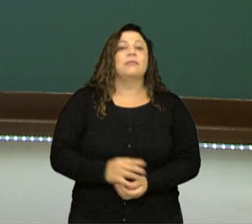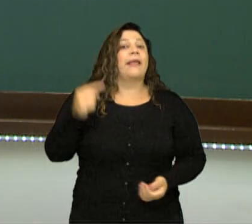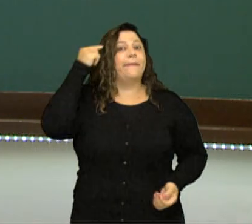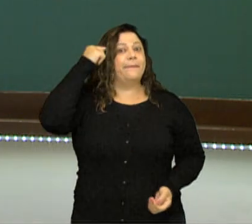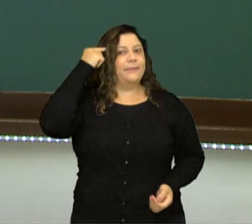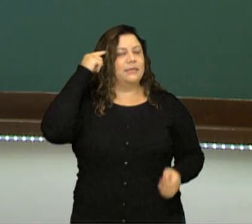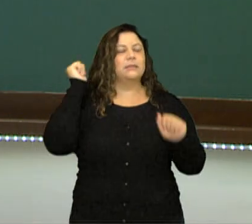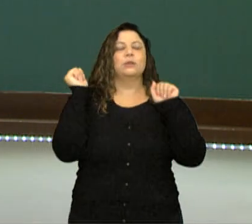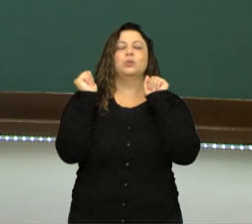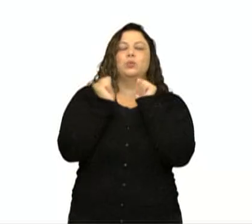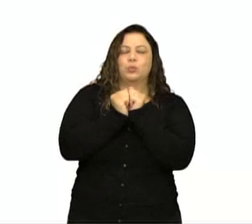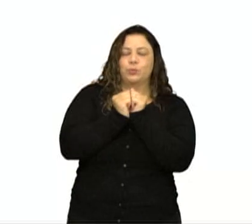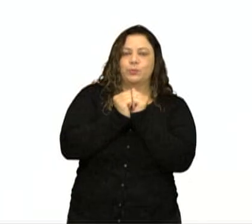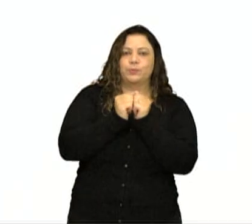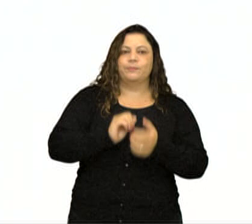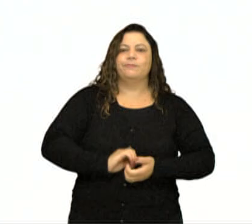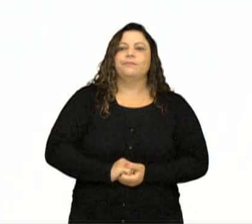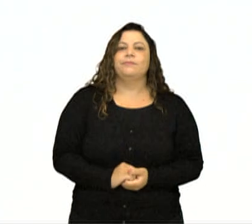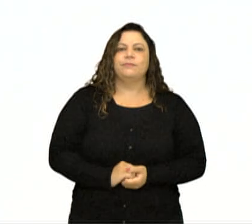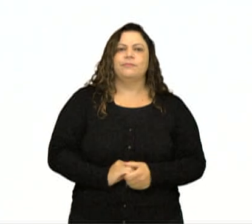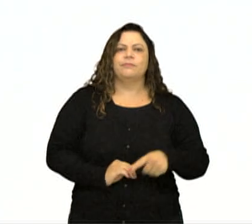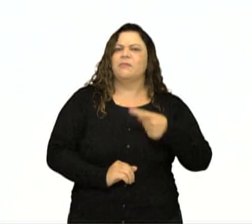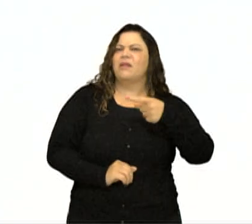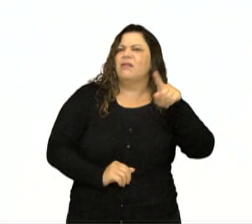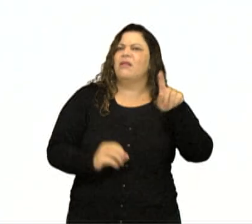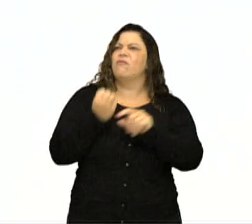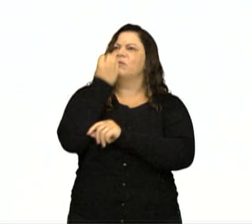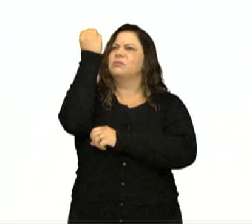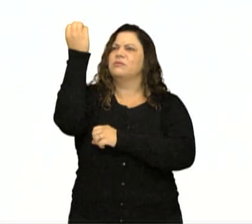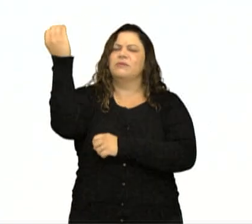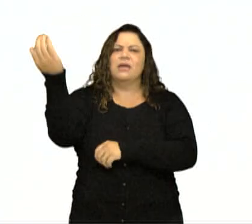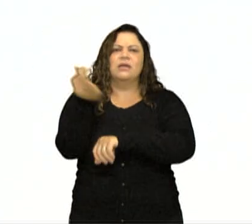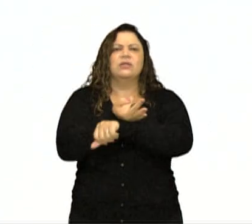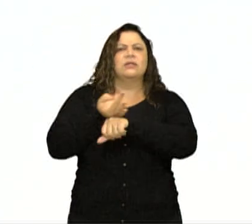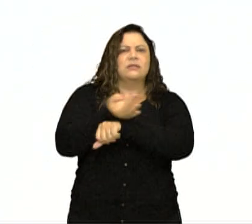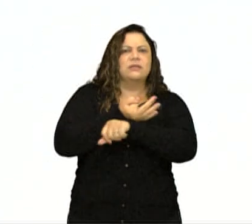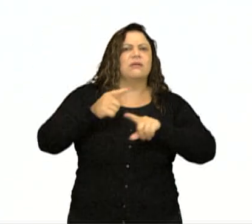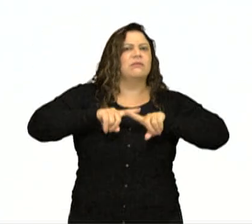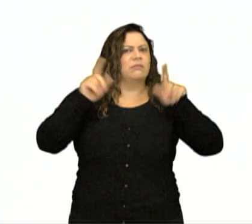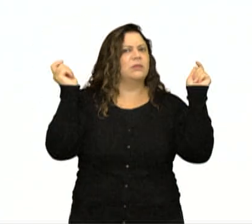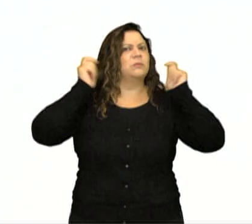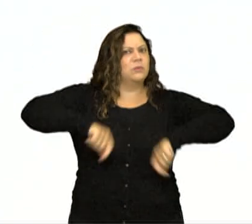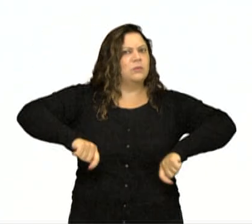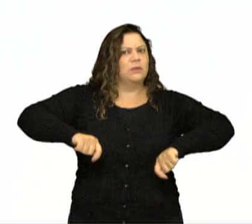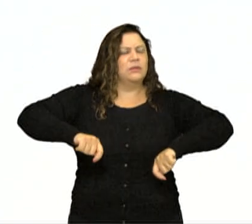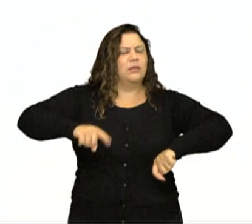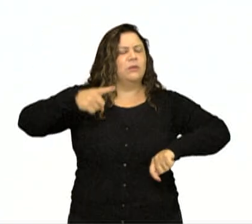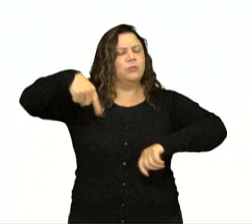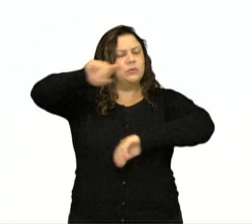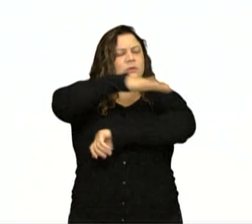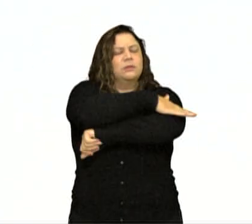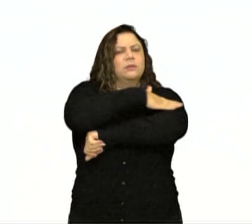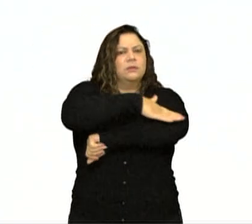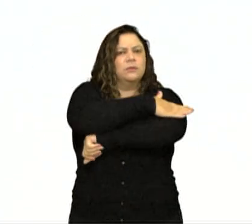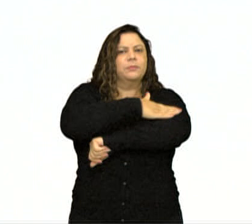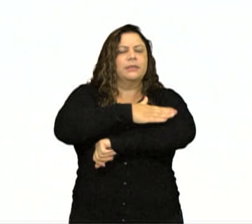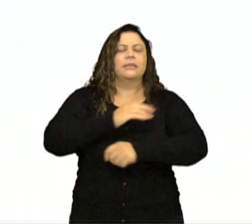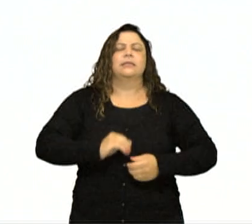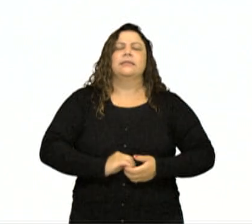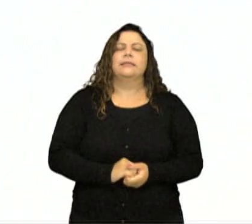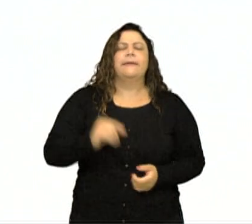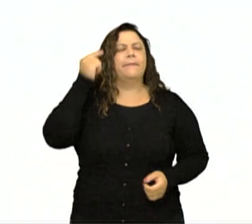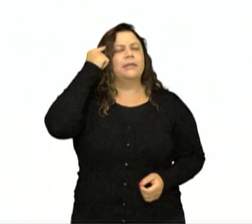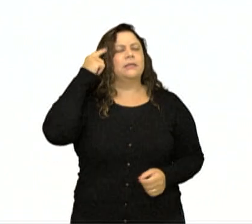Pensando juntos, não vamos viajar nessas férias, mas podemos ir ao parque. Pensando sobre